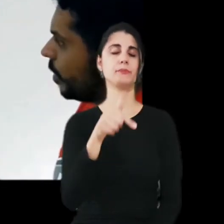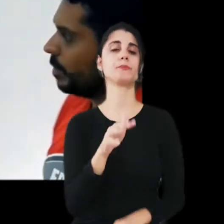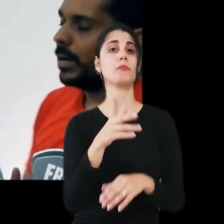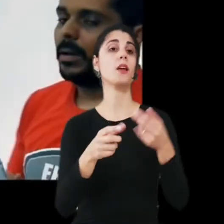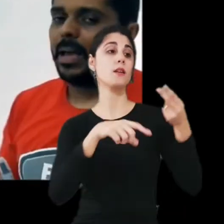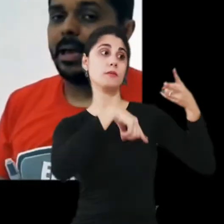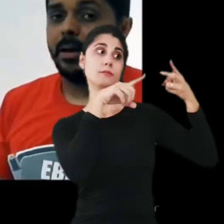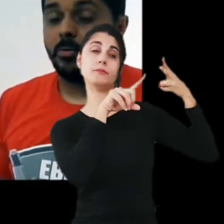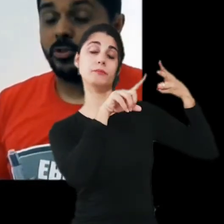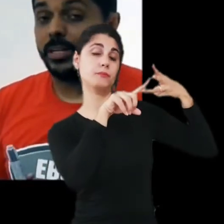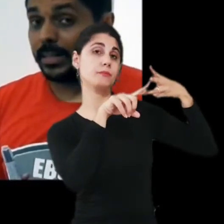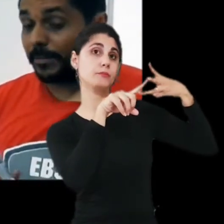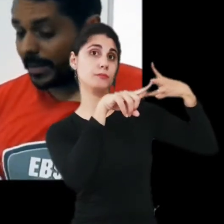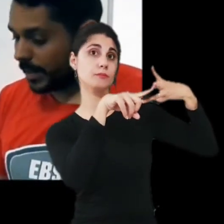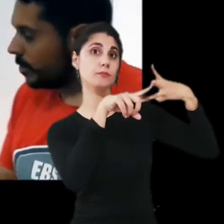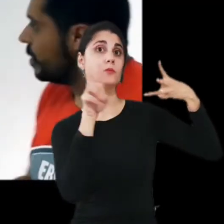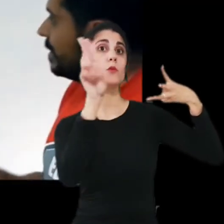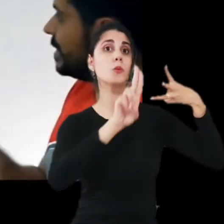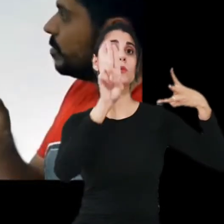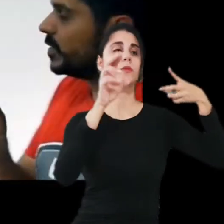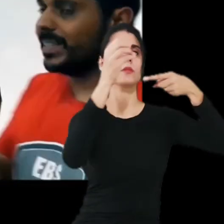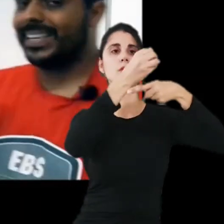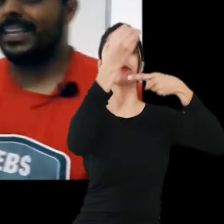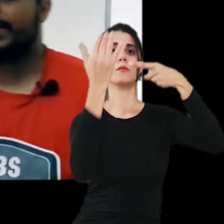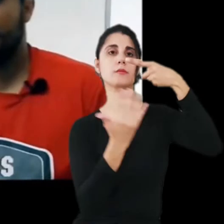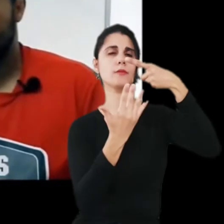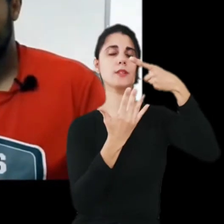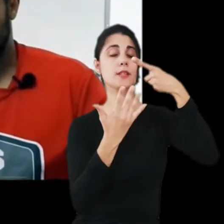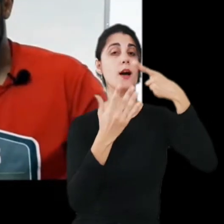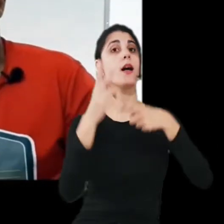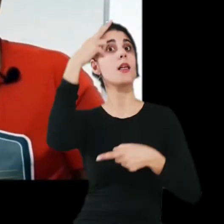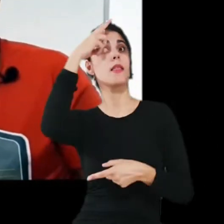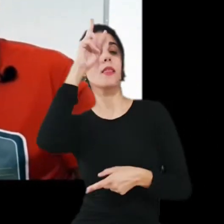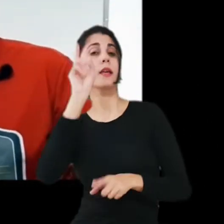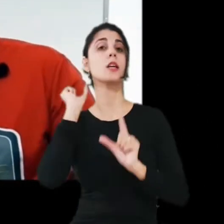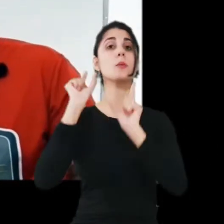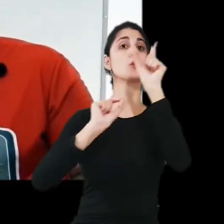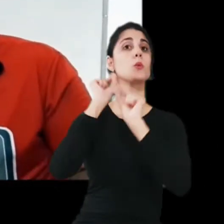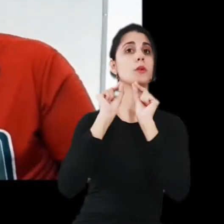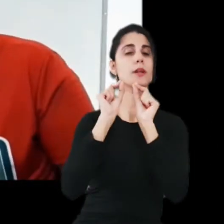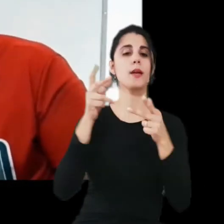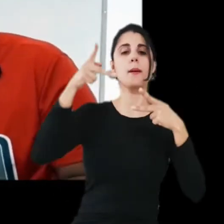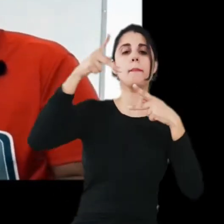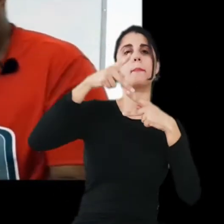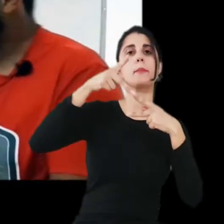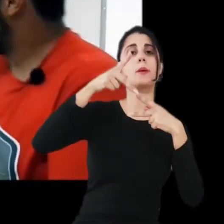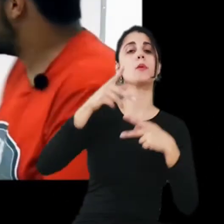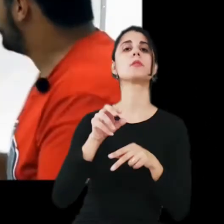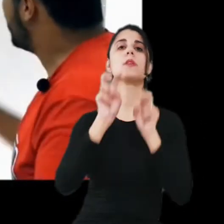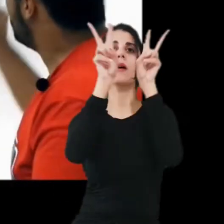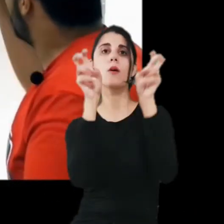segunda forma é utilizando a fração. Não se esqueça de observar a preposição de.